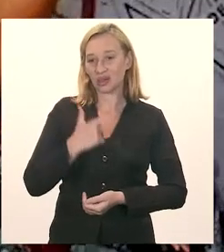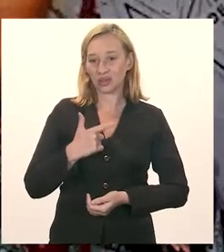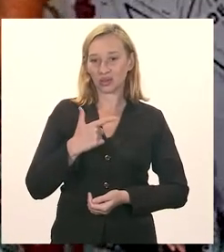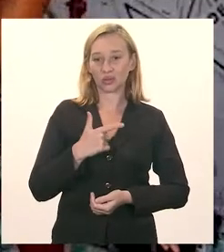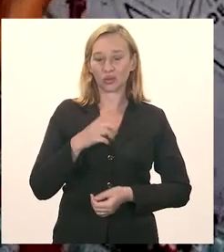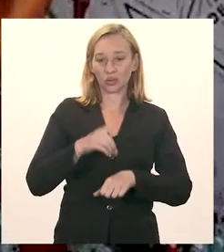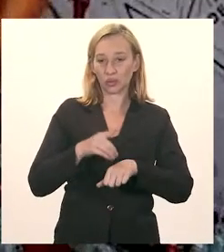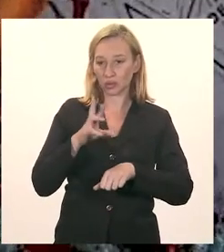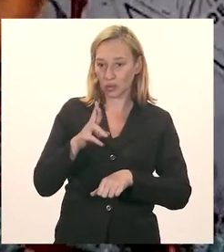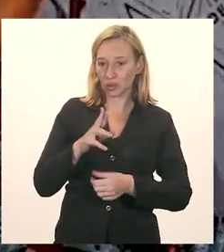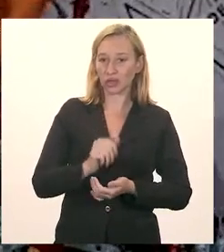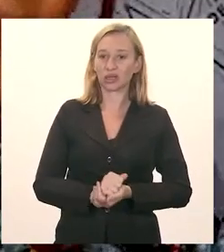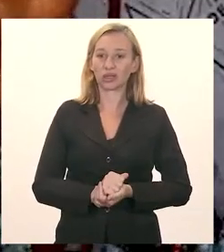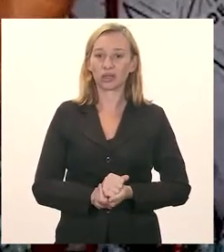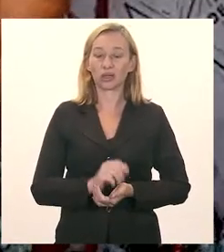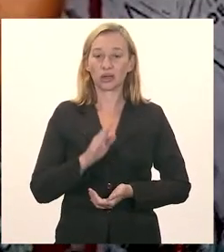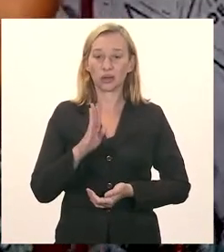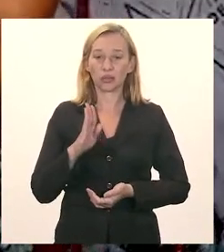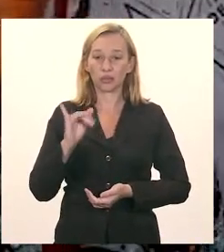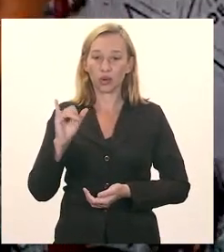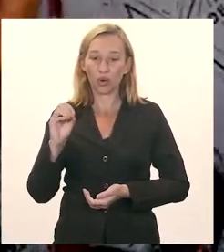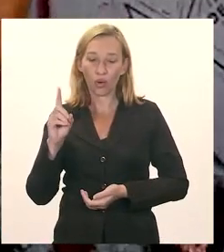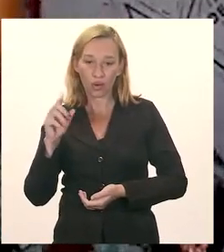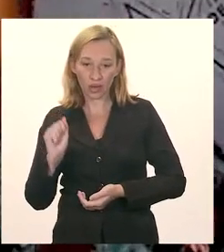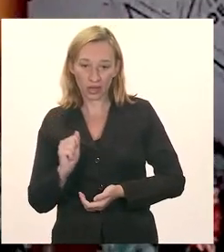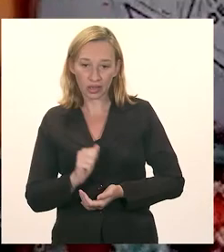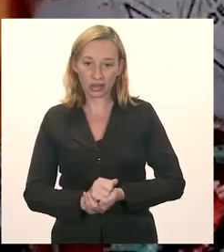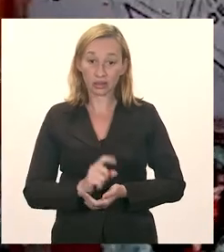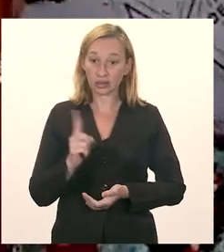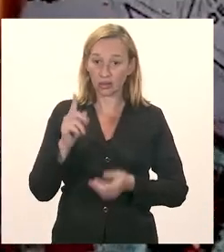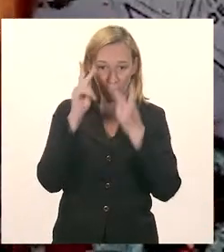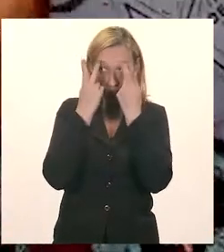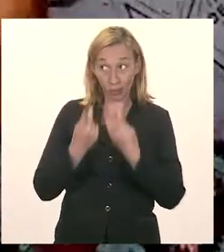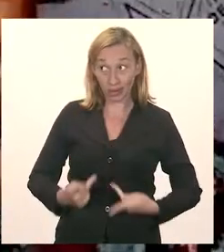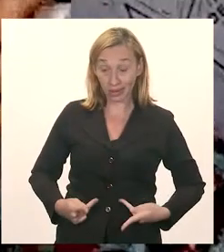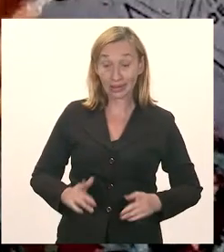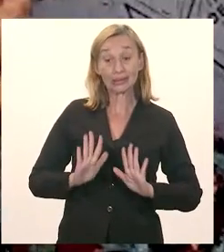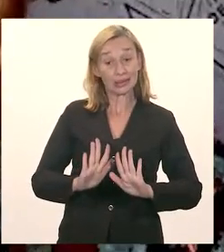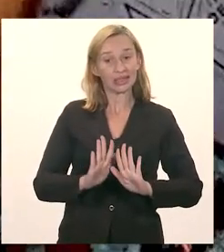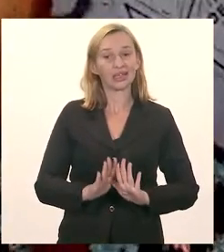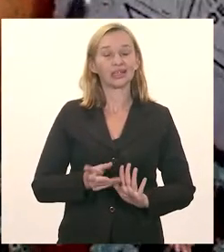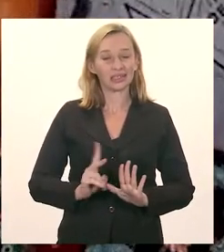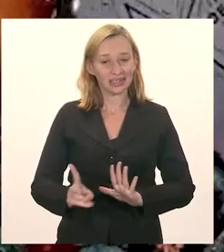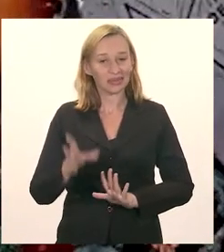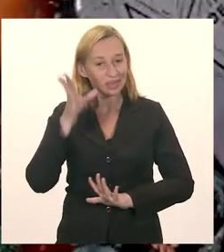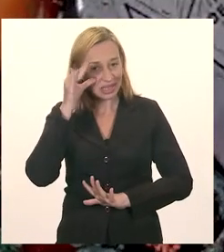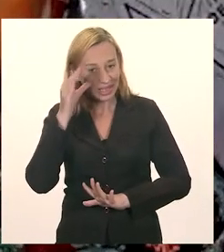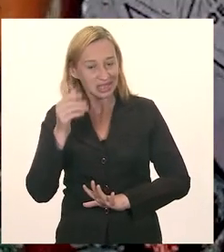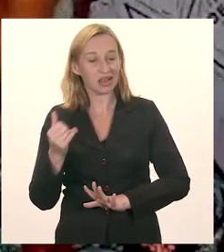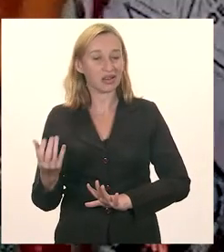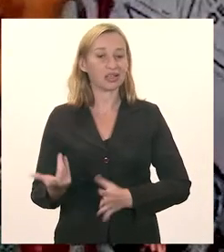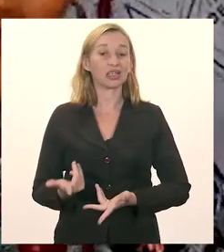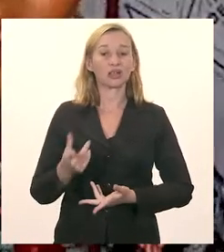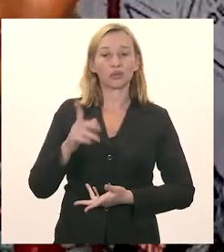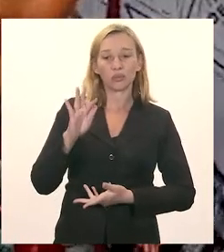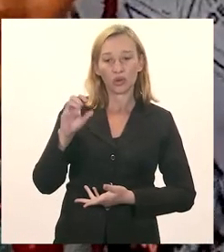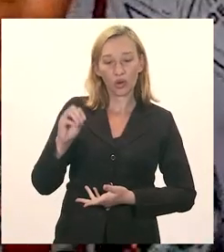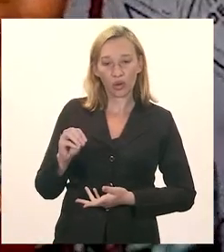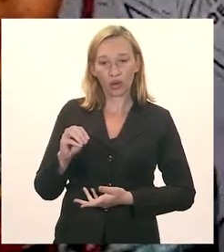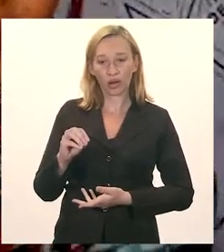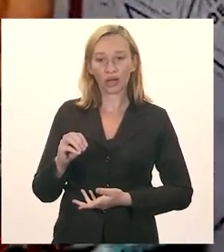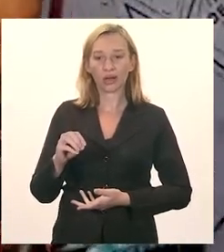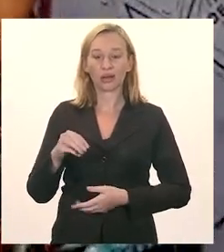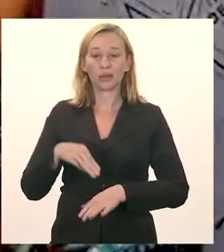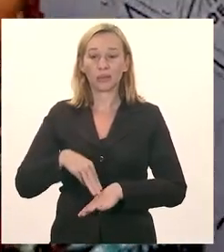eu sou doutora, sou bióloga, não é da parte de humanas, né, mas eu sempre me interessei muito. Eu sou bióloga,